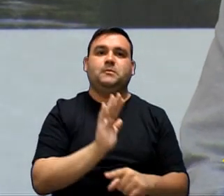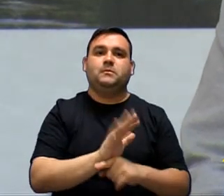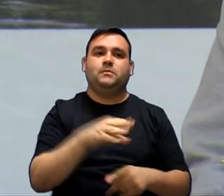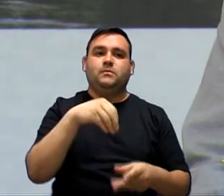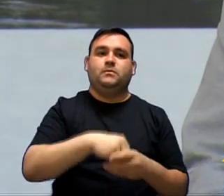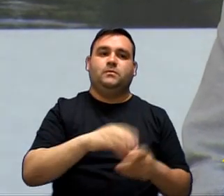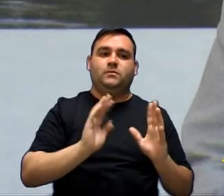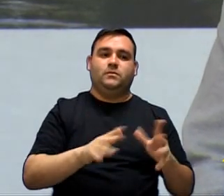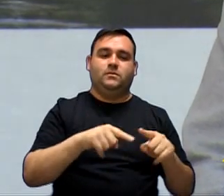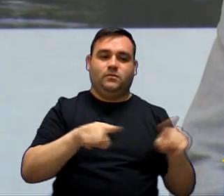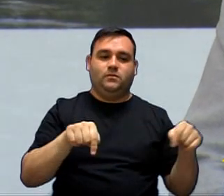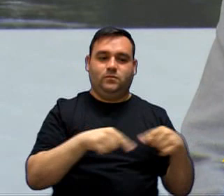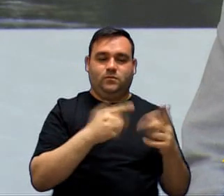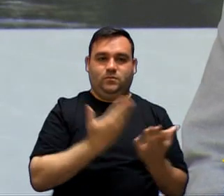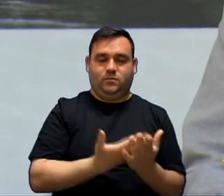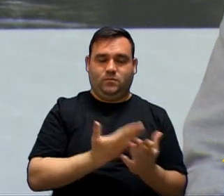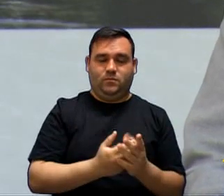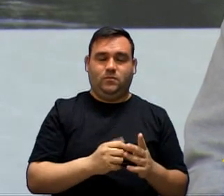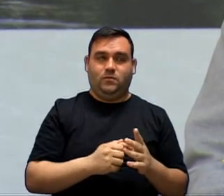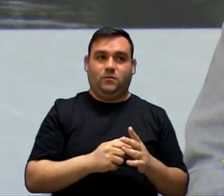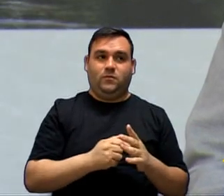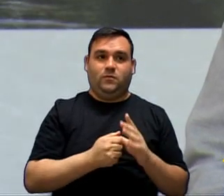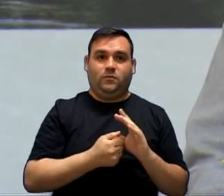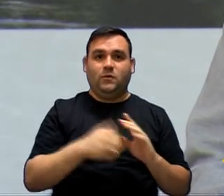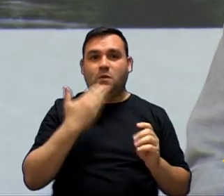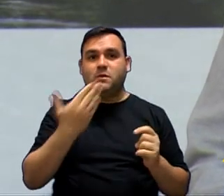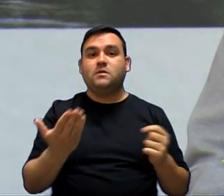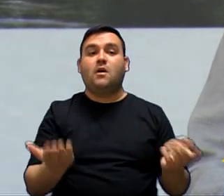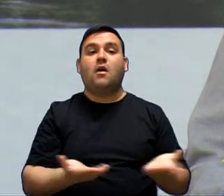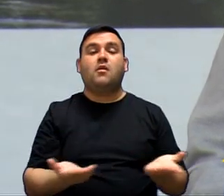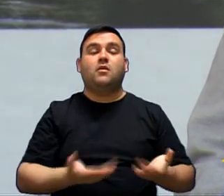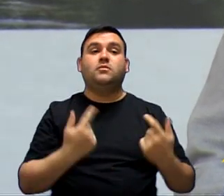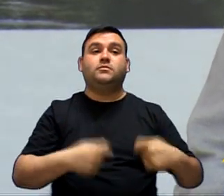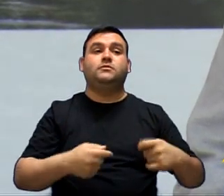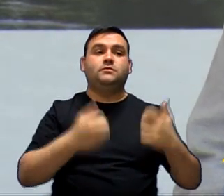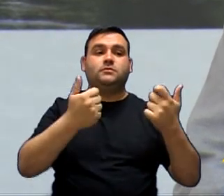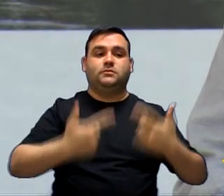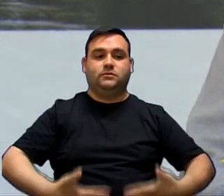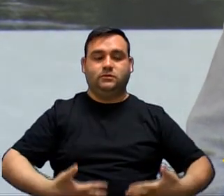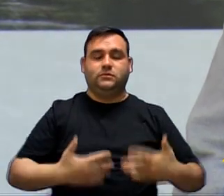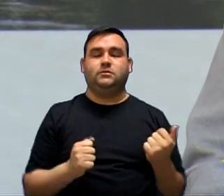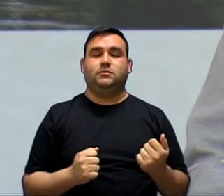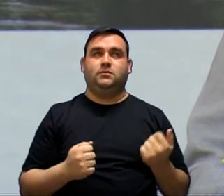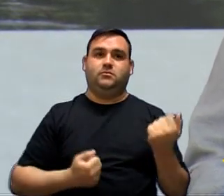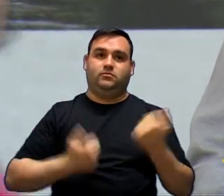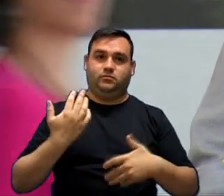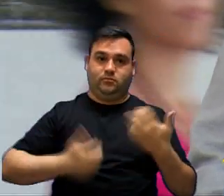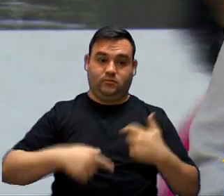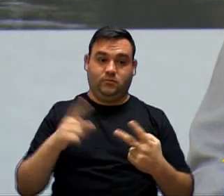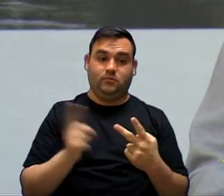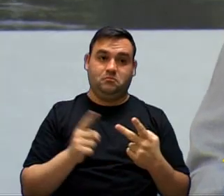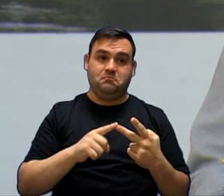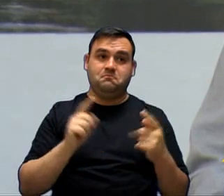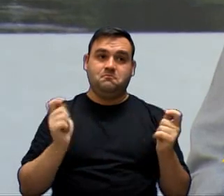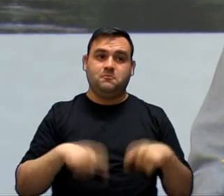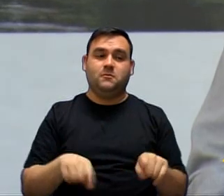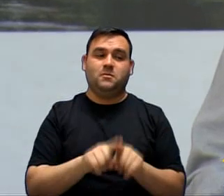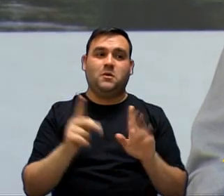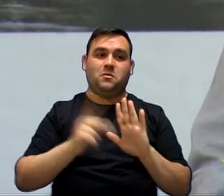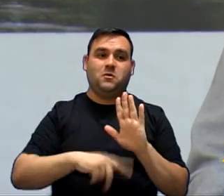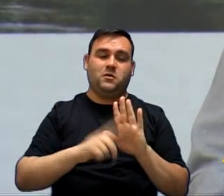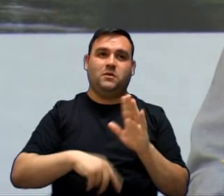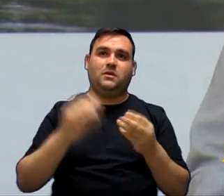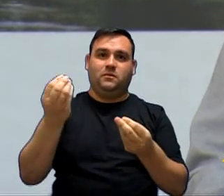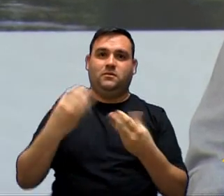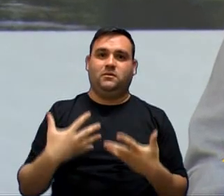está dentro da sala de aula. É essa a solicitação que eu faço para explicações. Também, se for possível, mandar um projeto